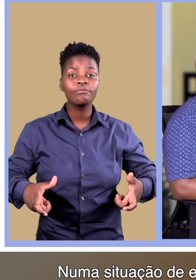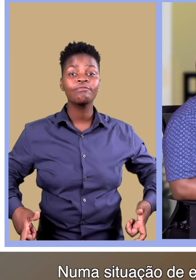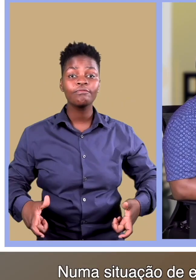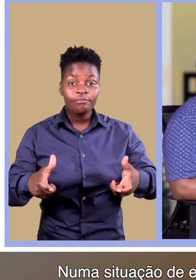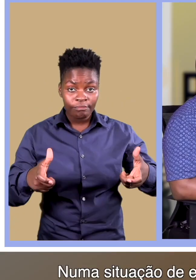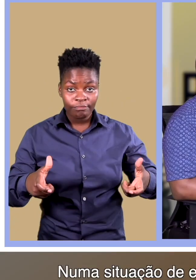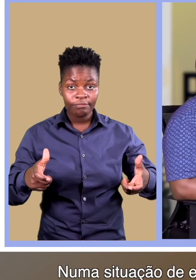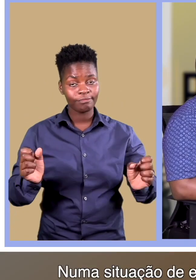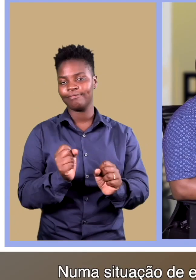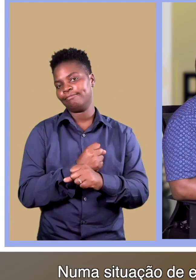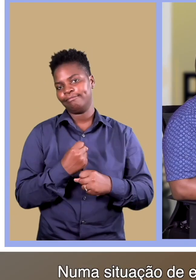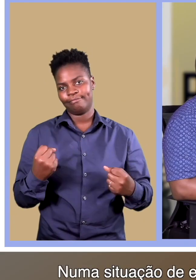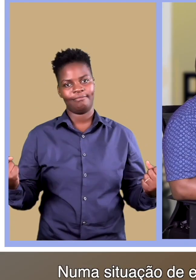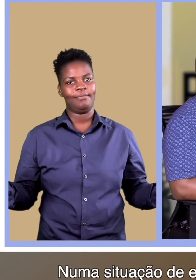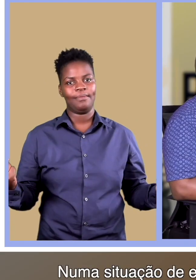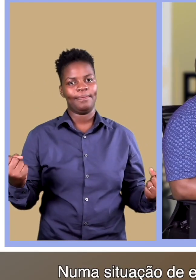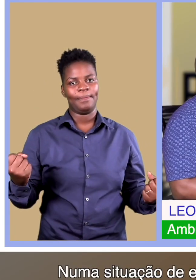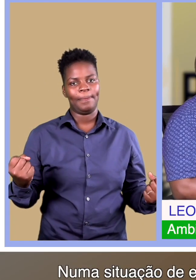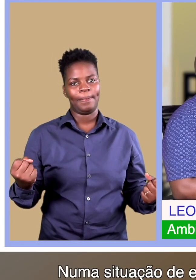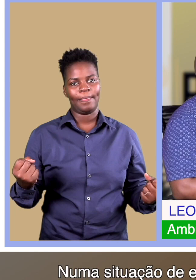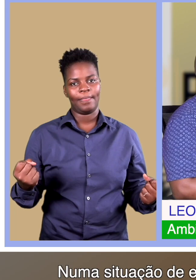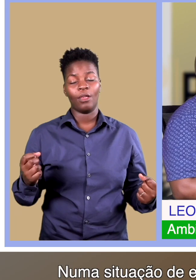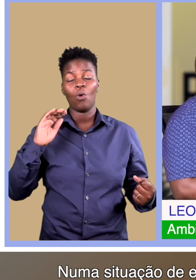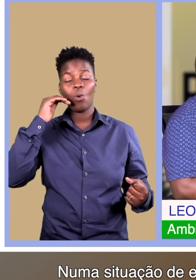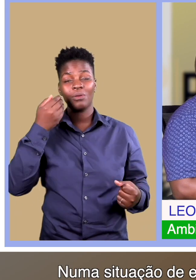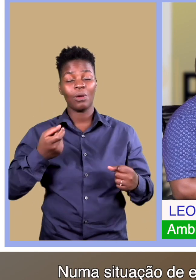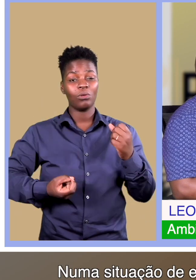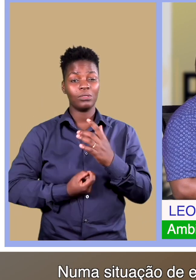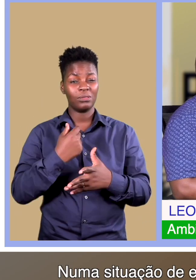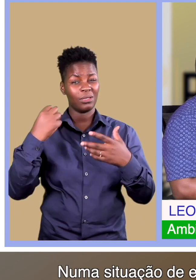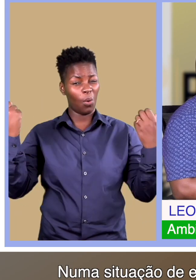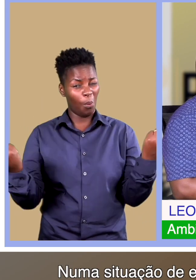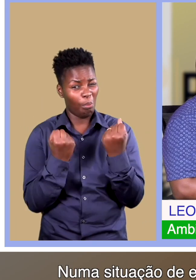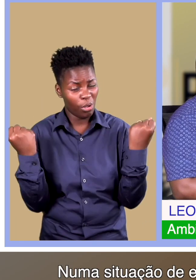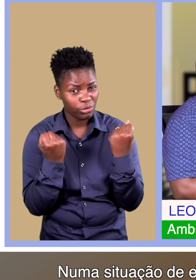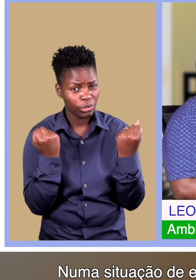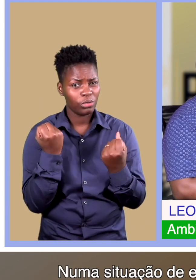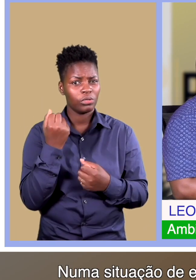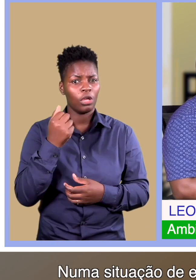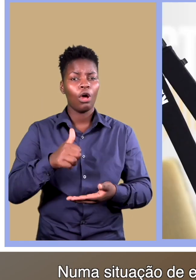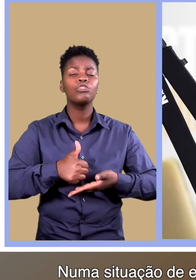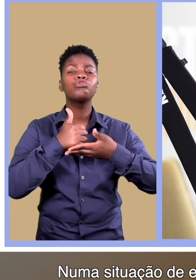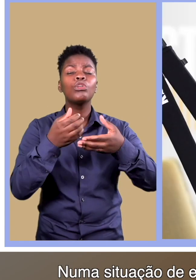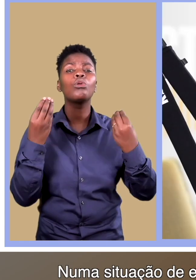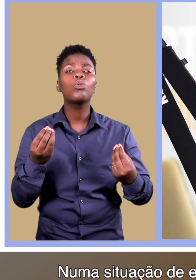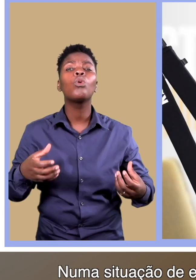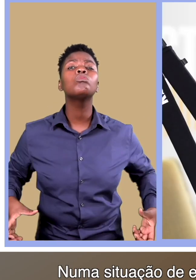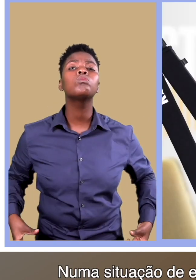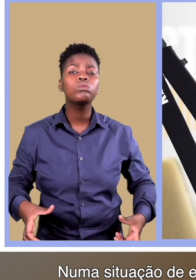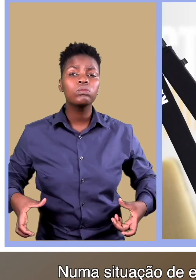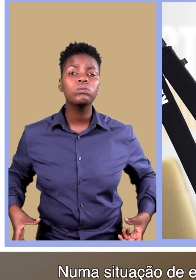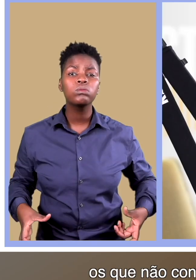Extremamente complicado, porque cada um só vai atrás do seu e quem é que fica lá para